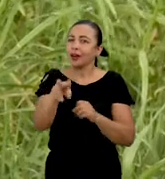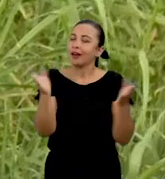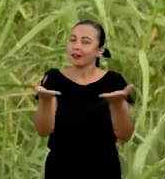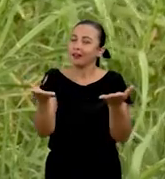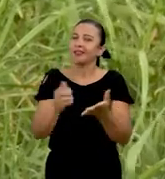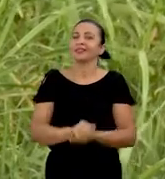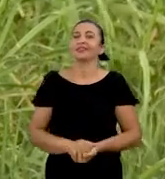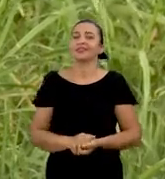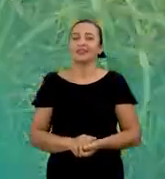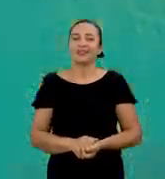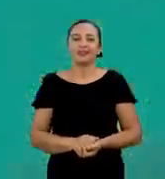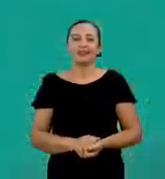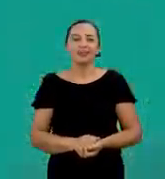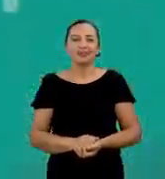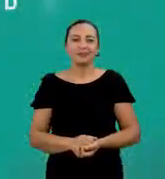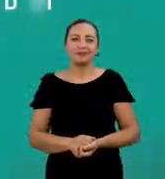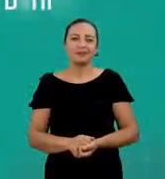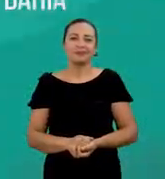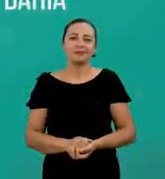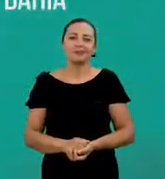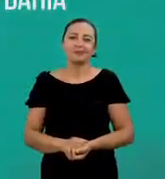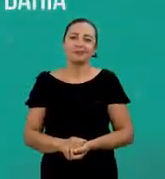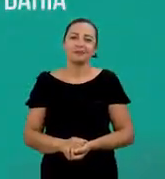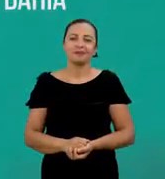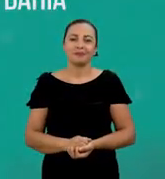você confere agora o